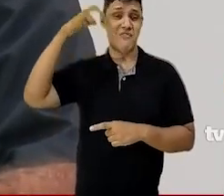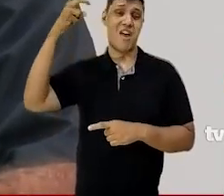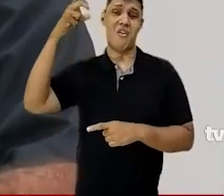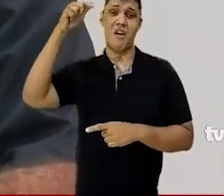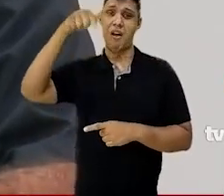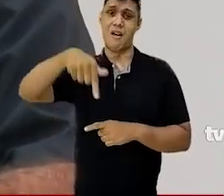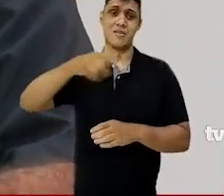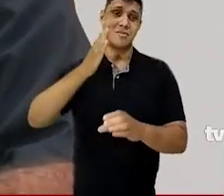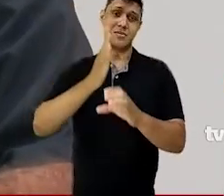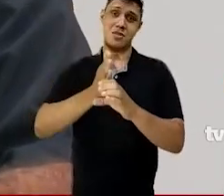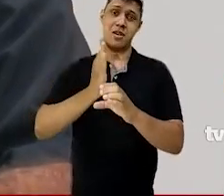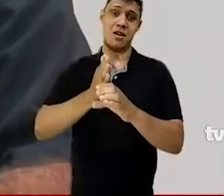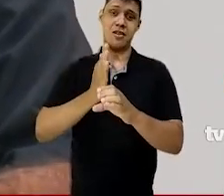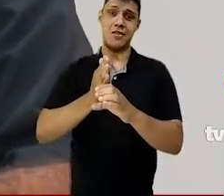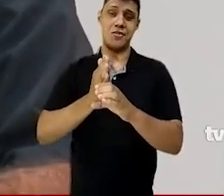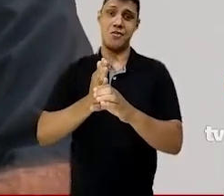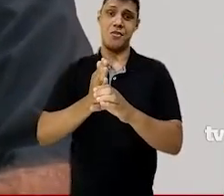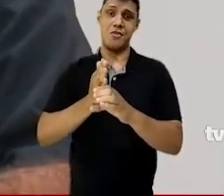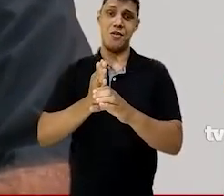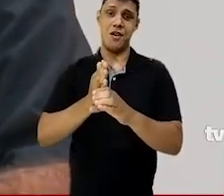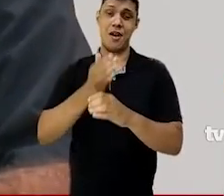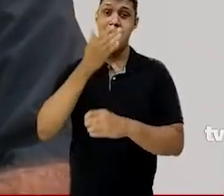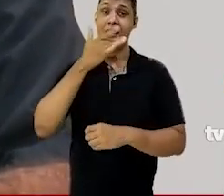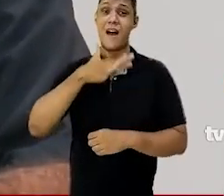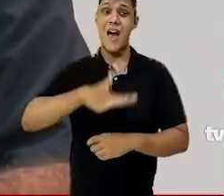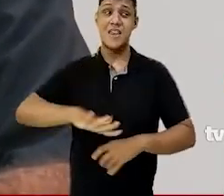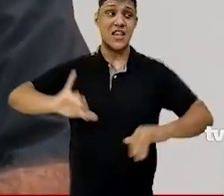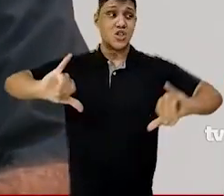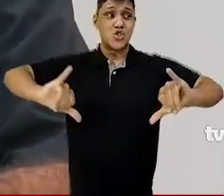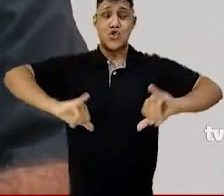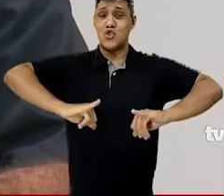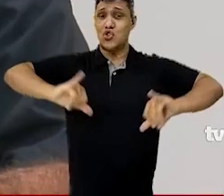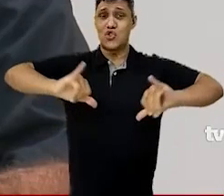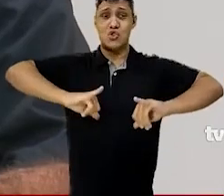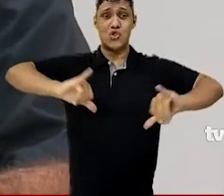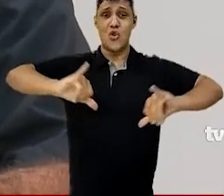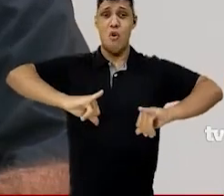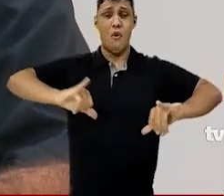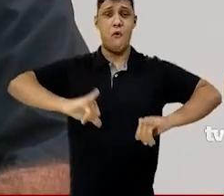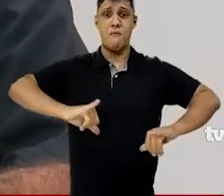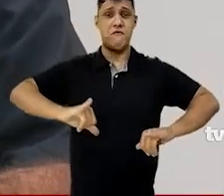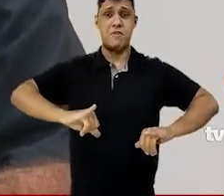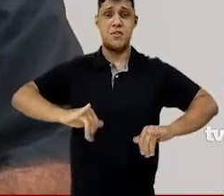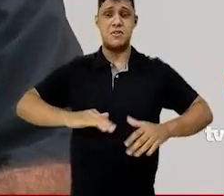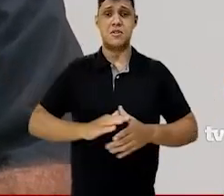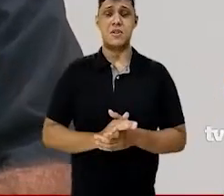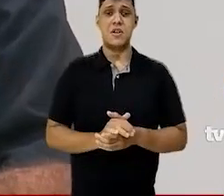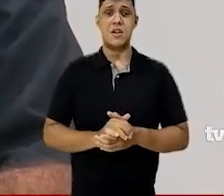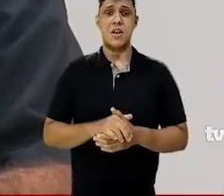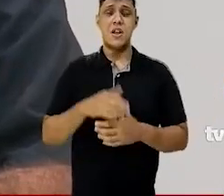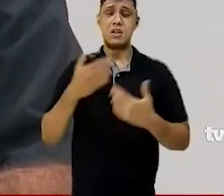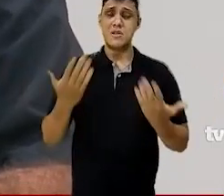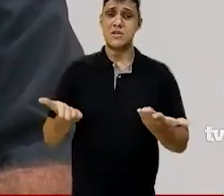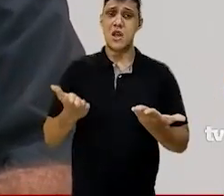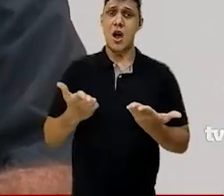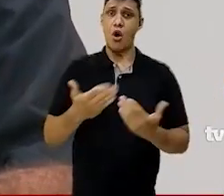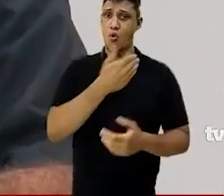de Caicó. As crianças sofrendo. Então, no governo de Cição,